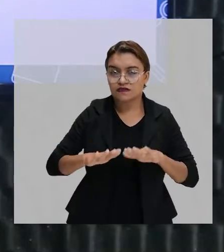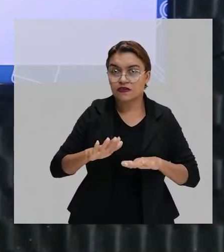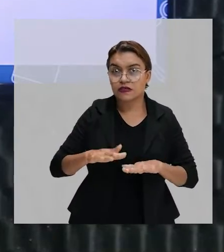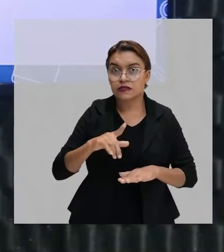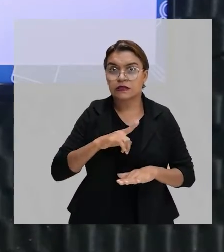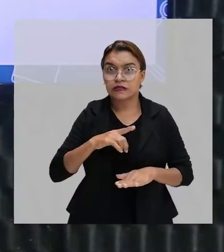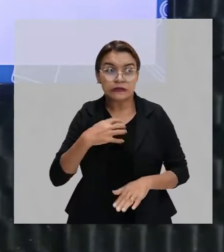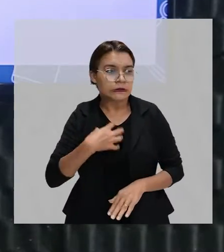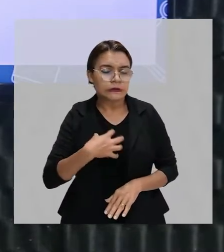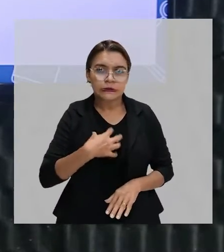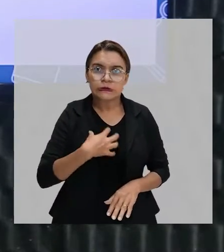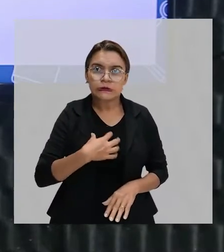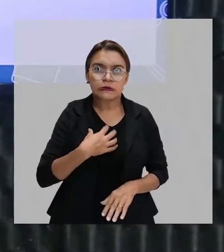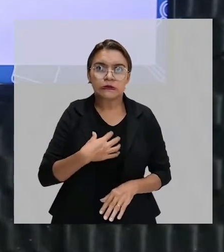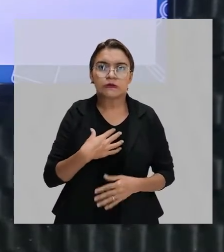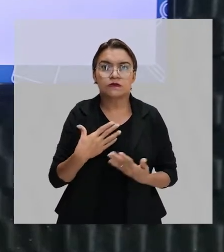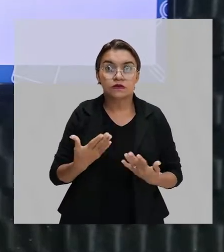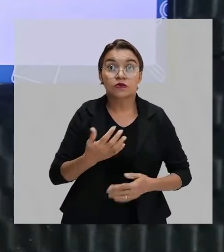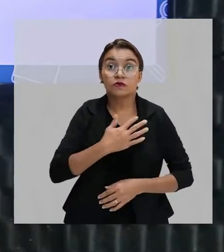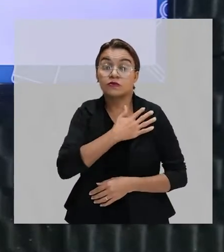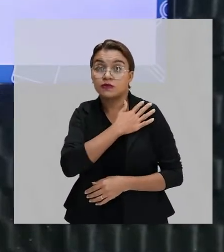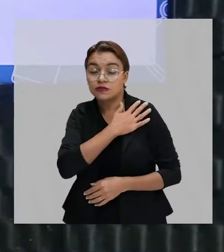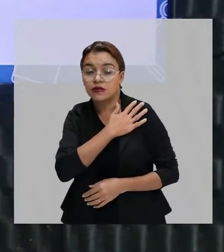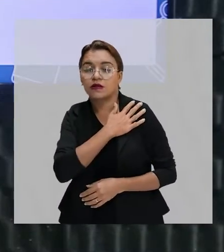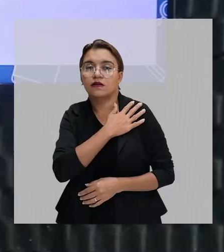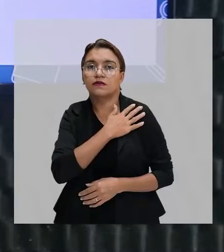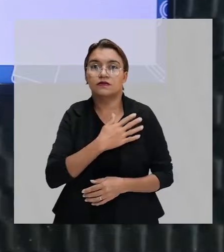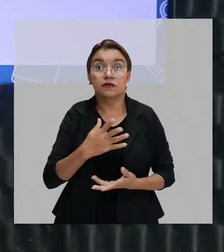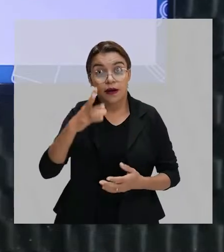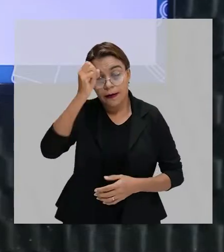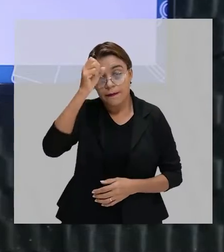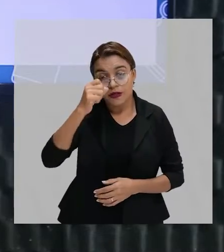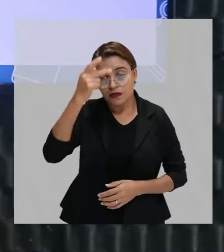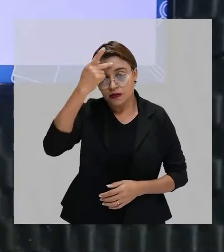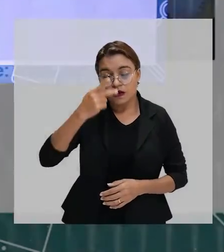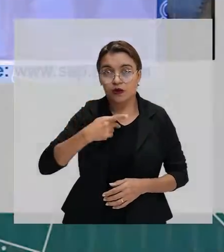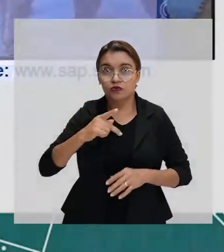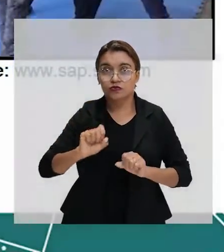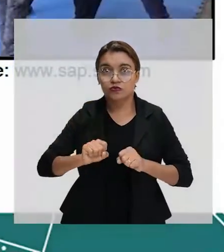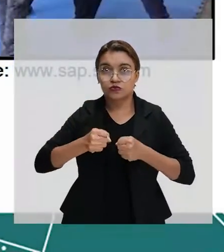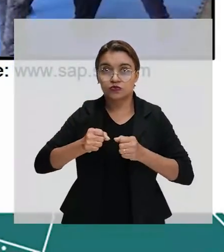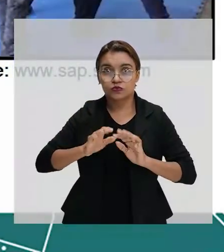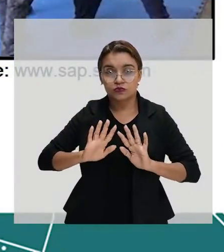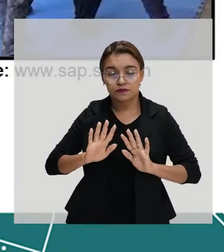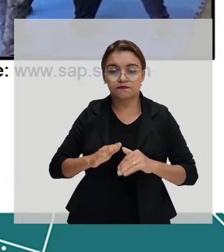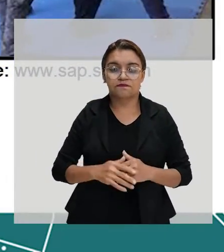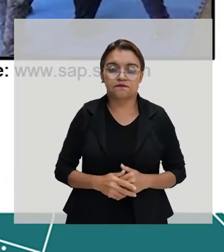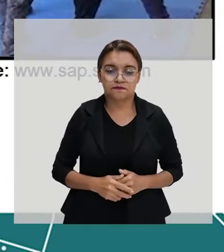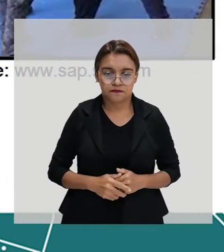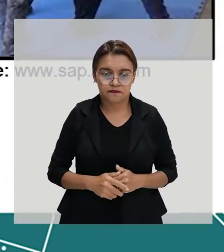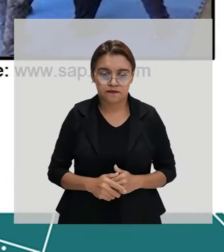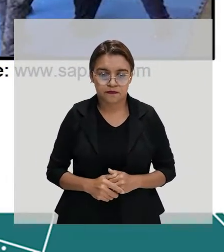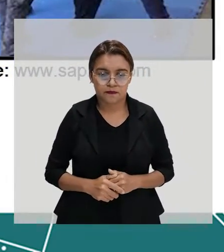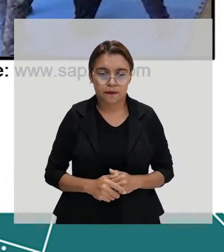para exercer sua profissão muitos aprendem auto-defesa técnicas de auto-defesa